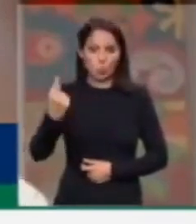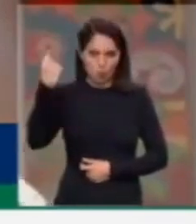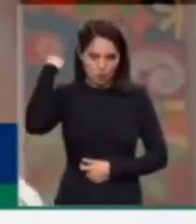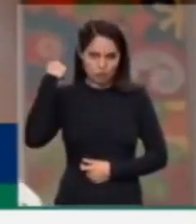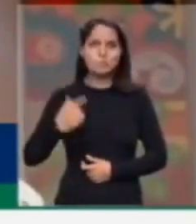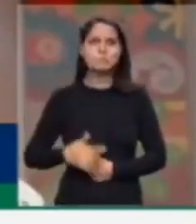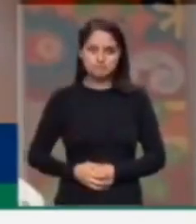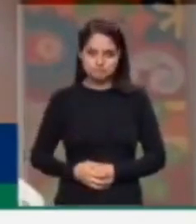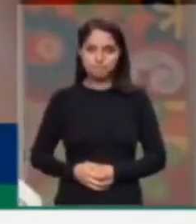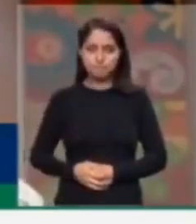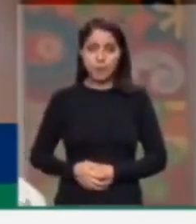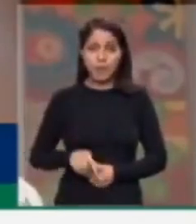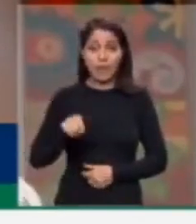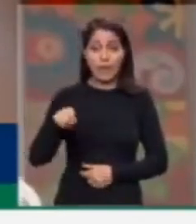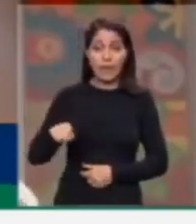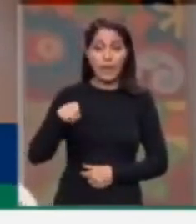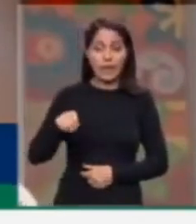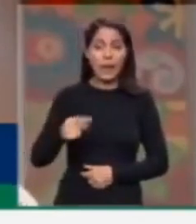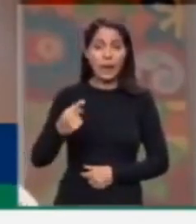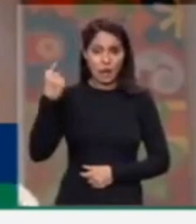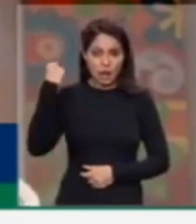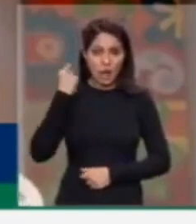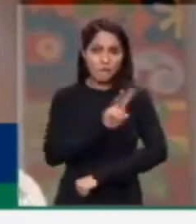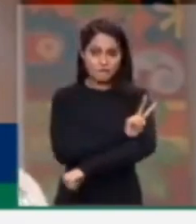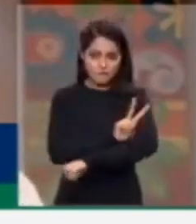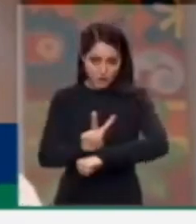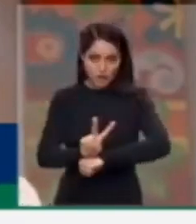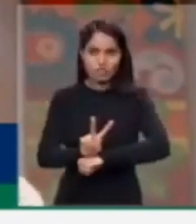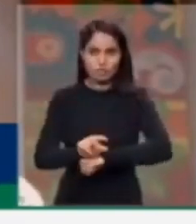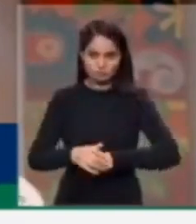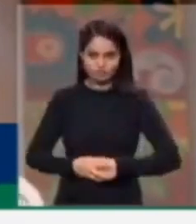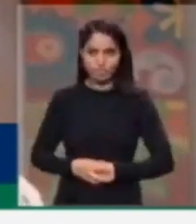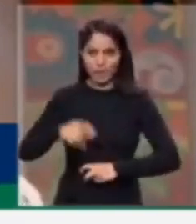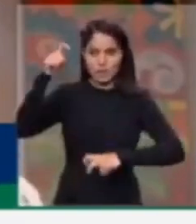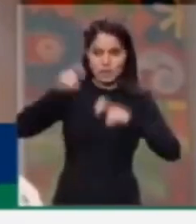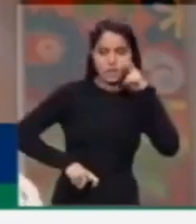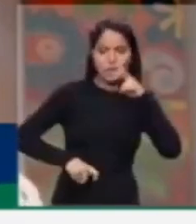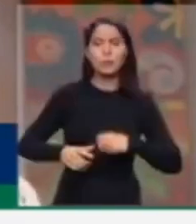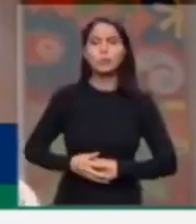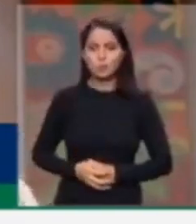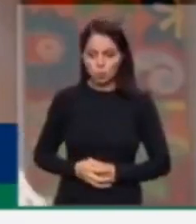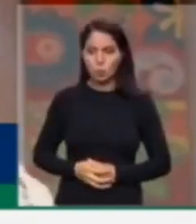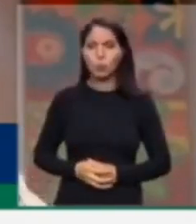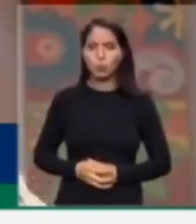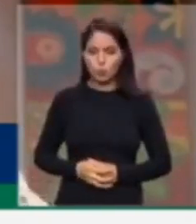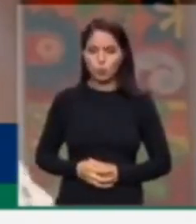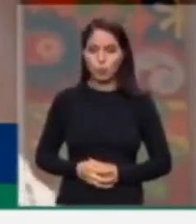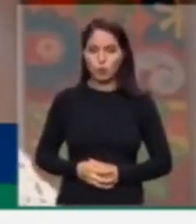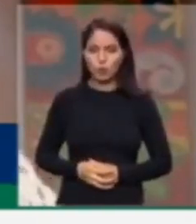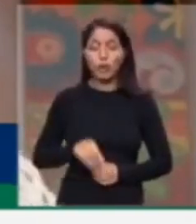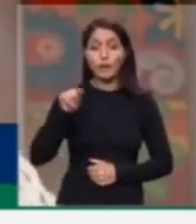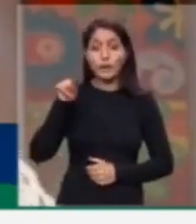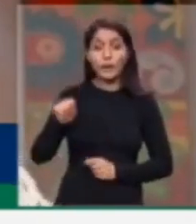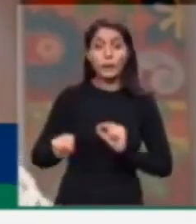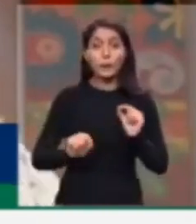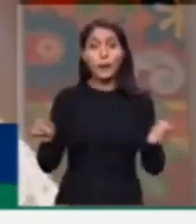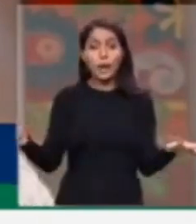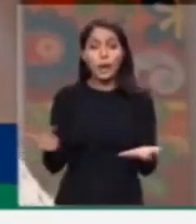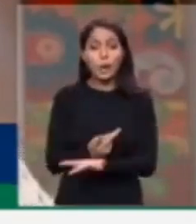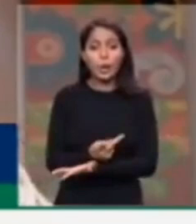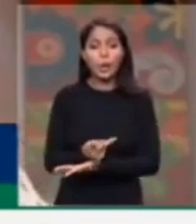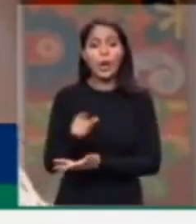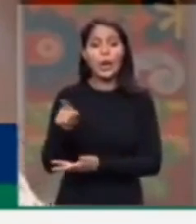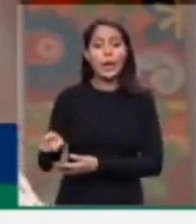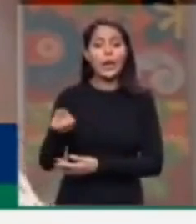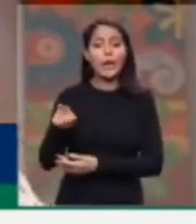festa depois de dopada, ela era virgem, e um caso de estupro de vulnerável virou um caso